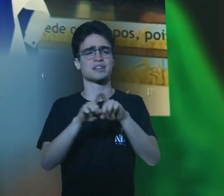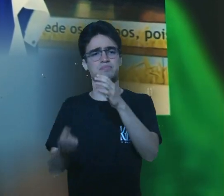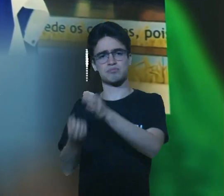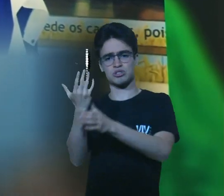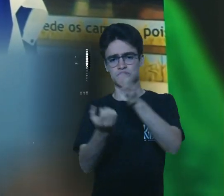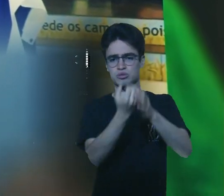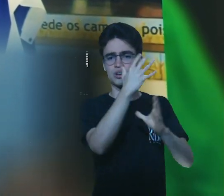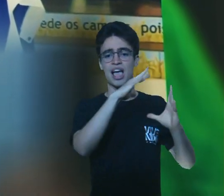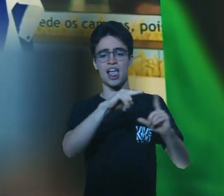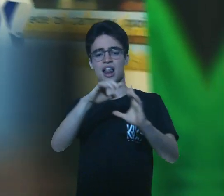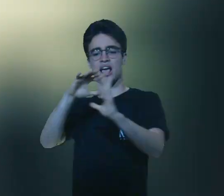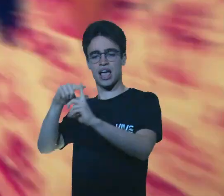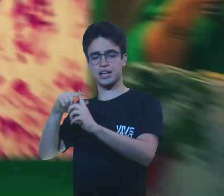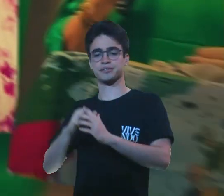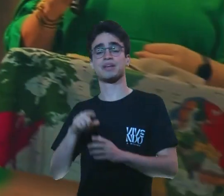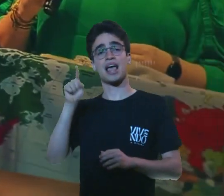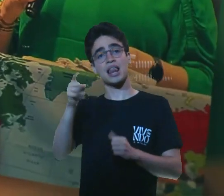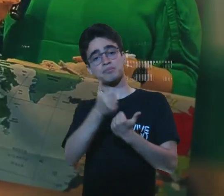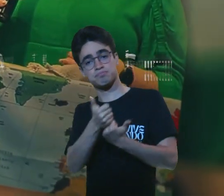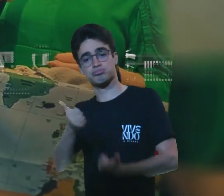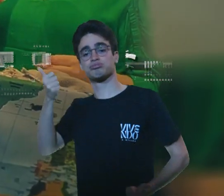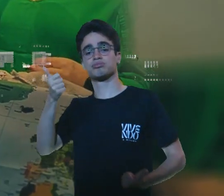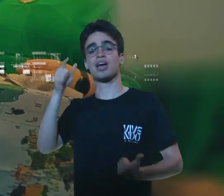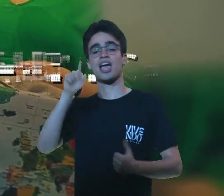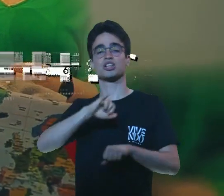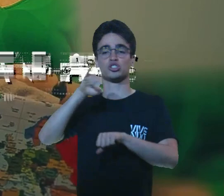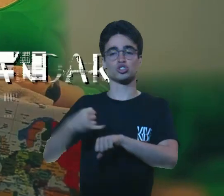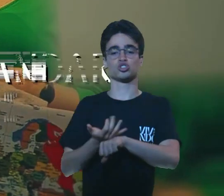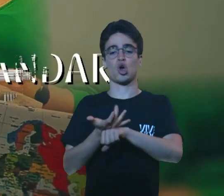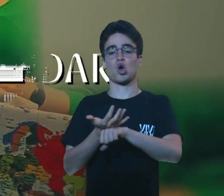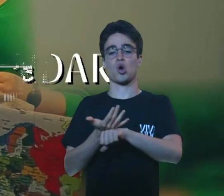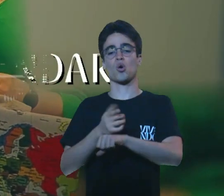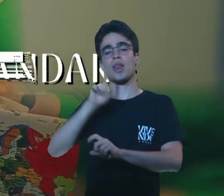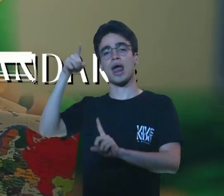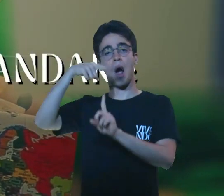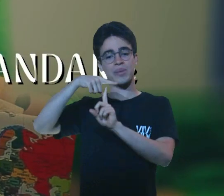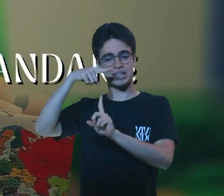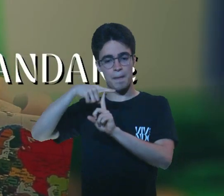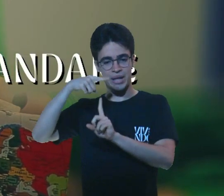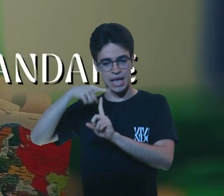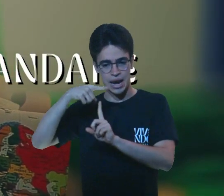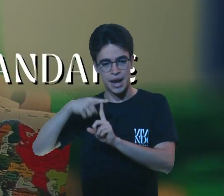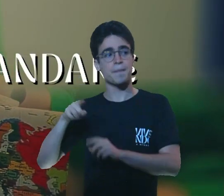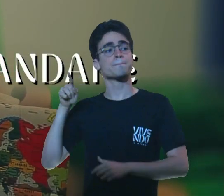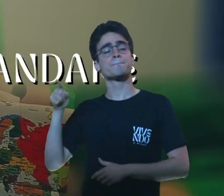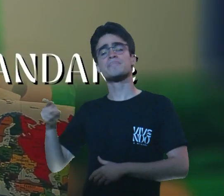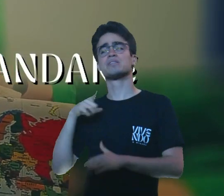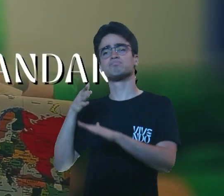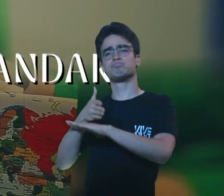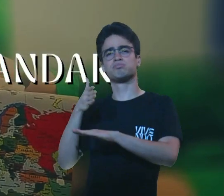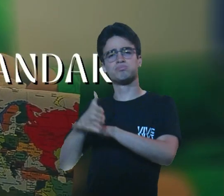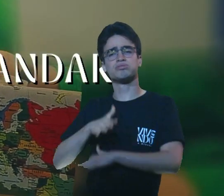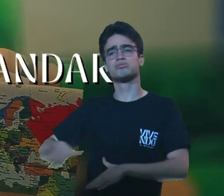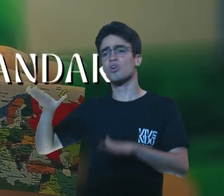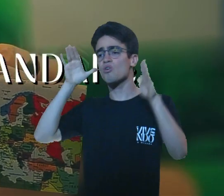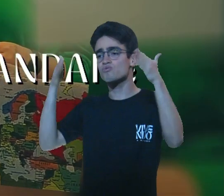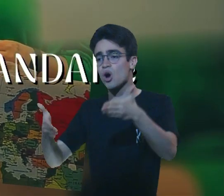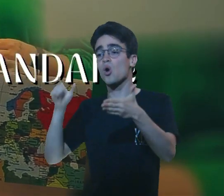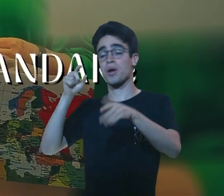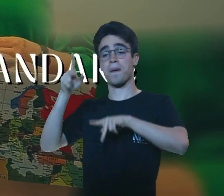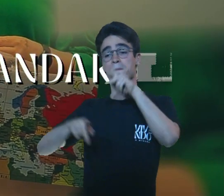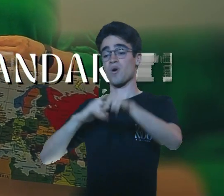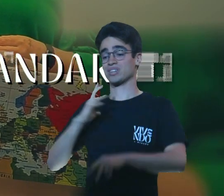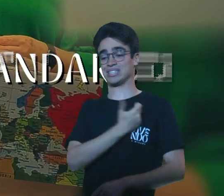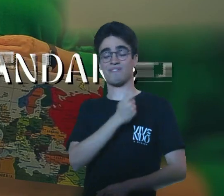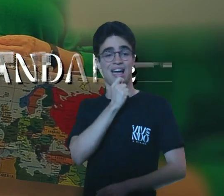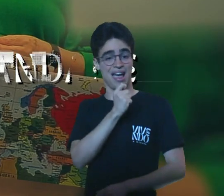igrejas. Vinculada a Jocum, em Almirante Tamandaré, atua com ênfase em povos não